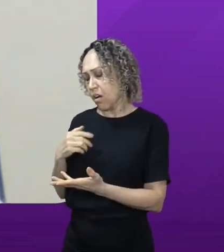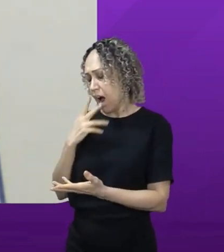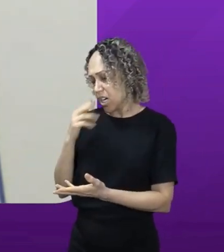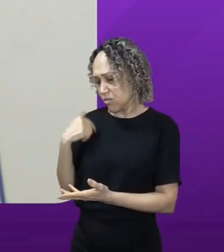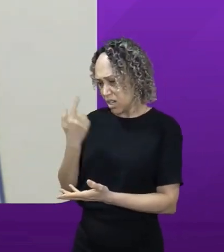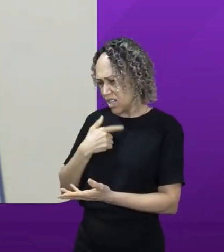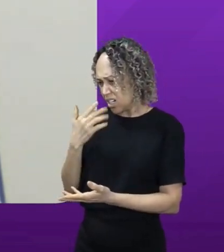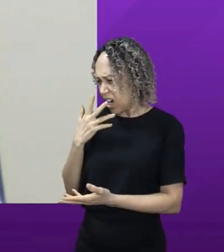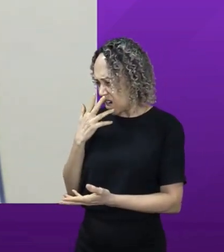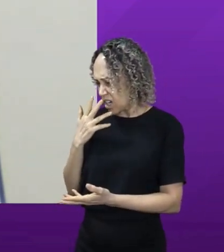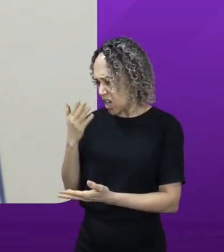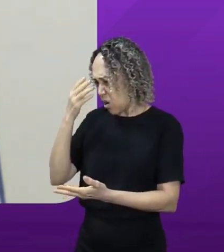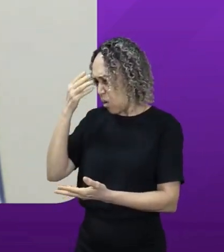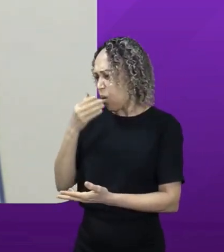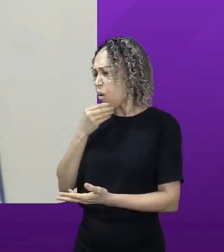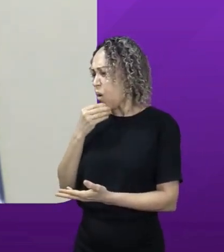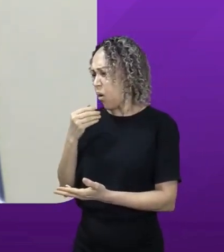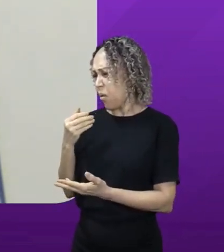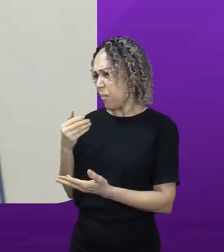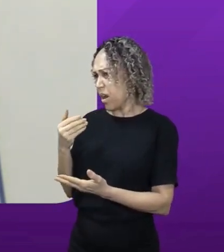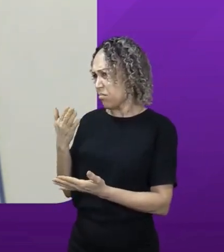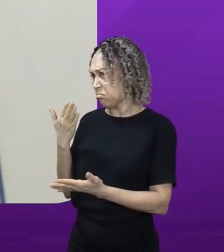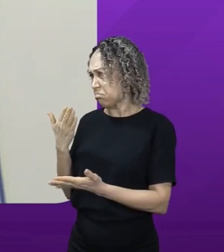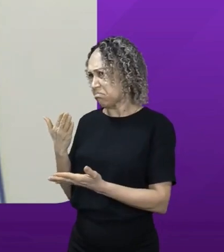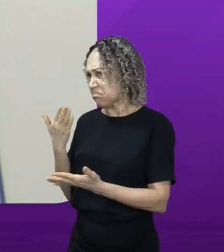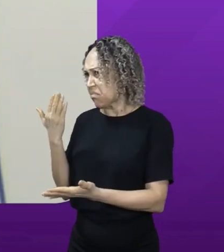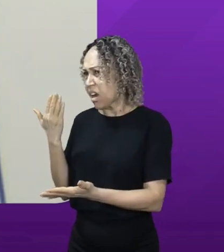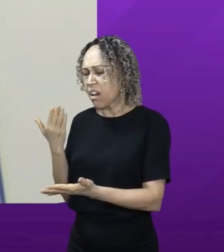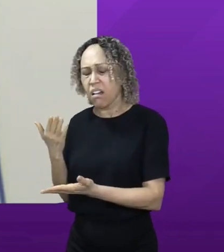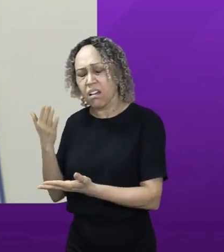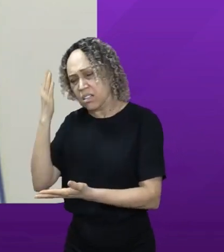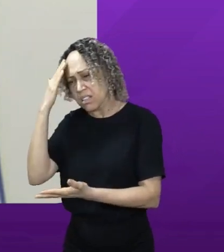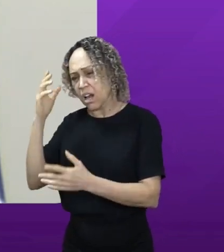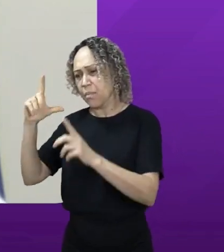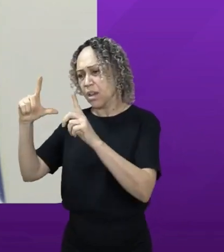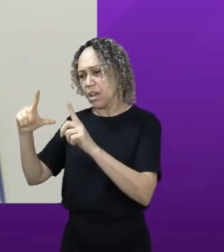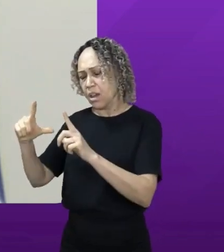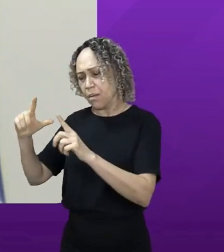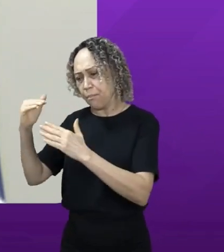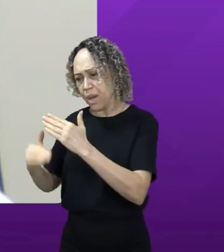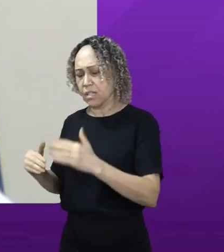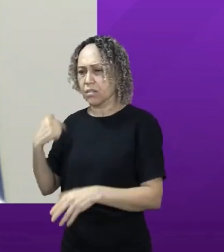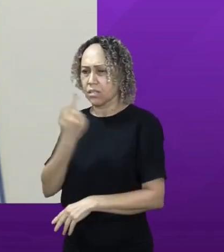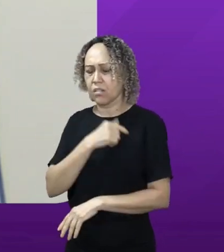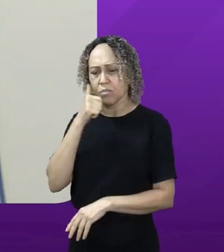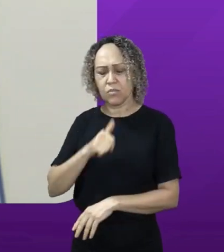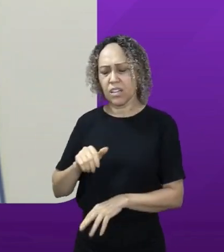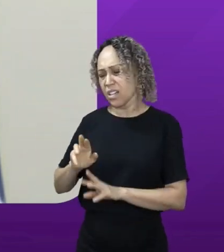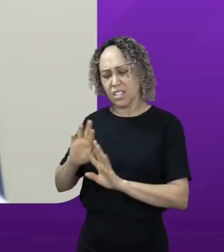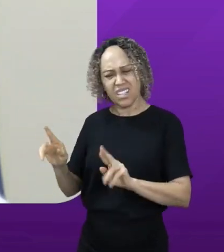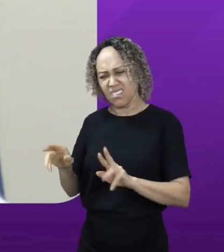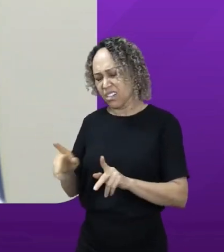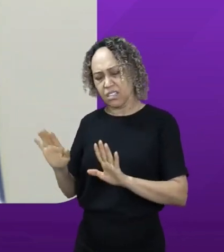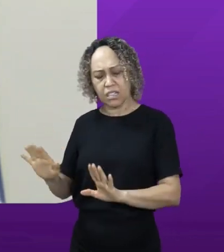diz aqui, a gente fez limão a limonada, para dizer para a população de Natal a importância de ter espaços institucionais, né, que dialoguem com as mulheres, que